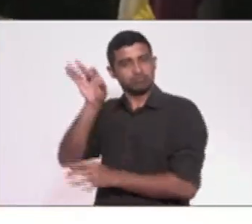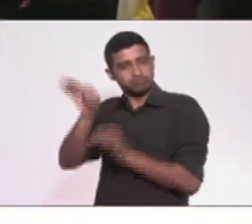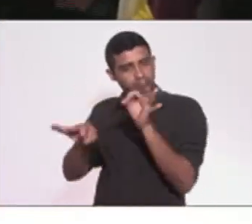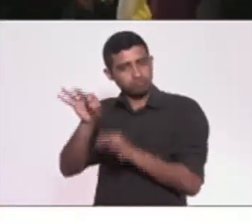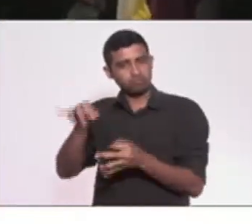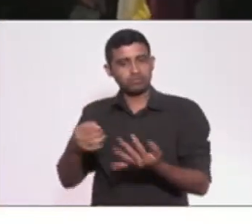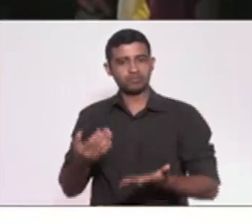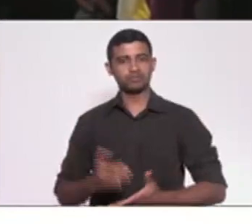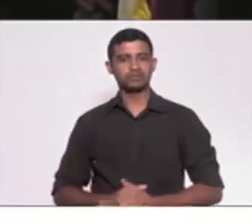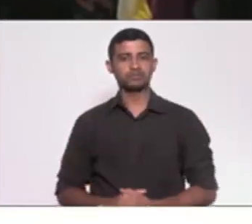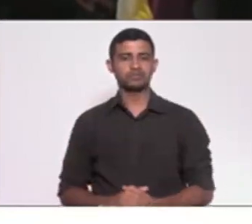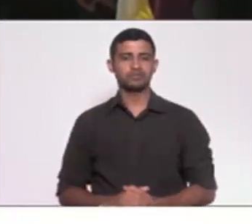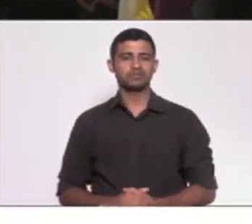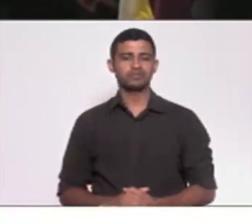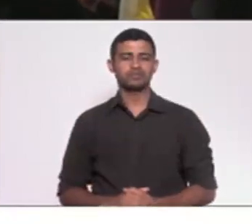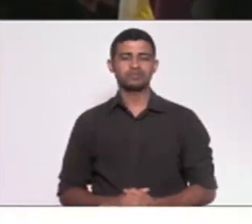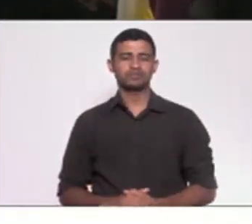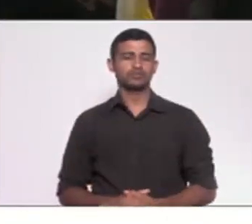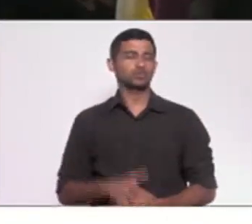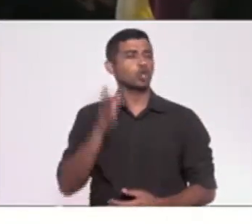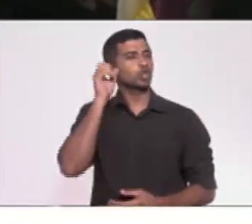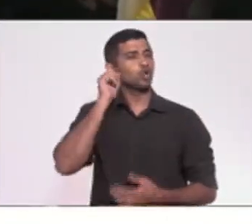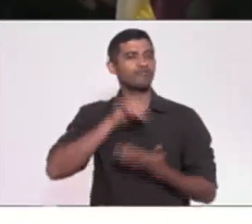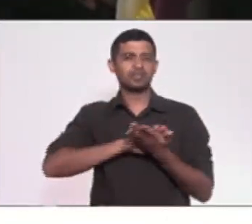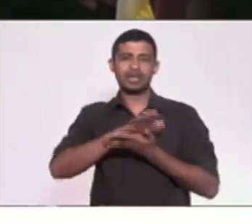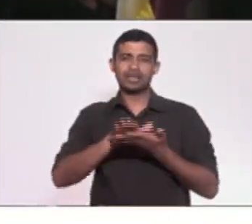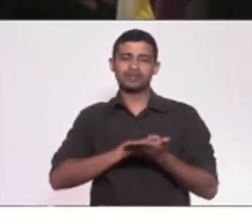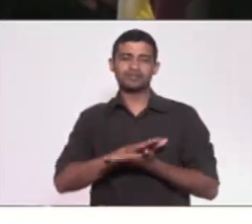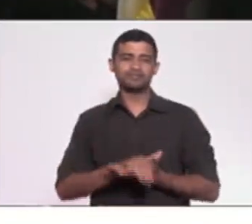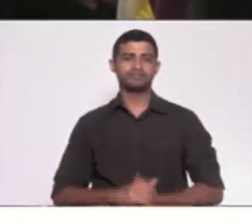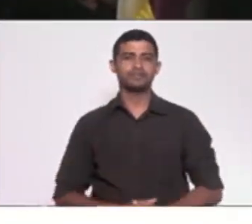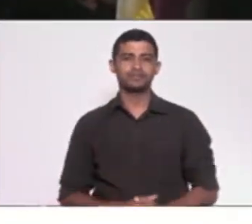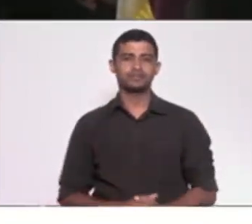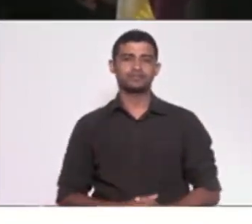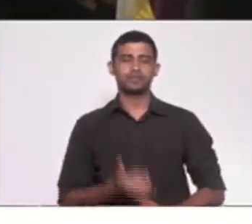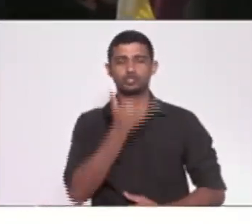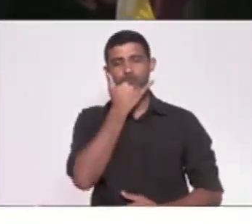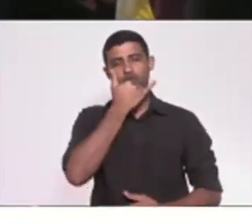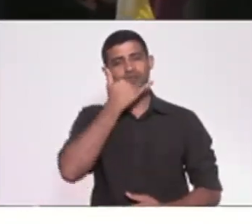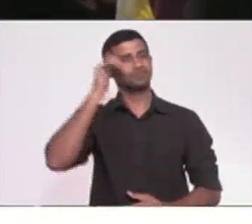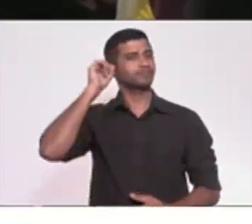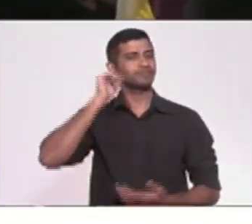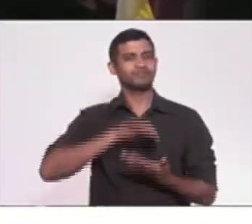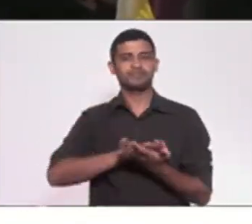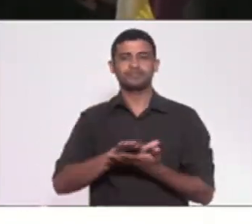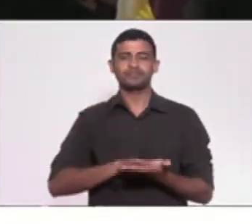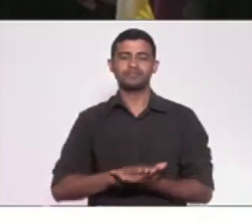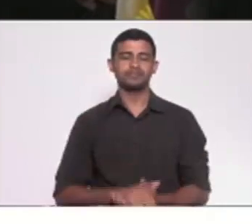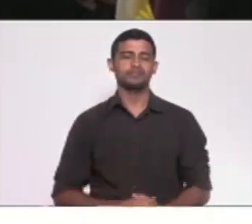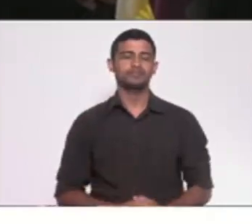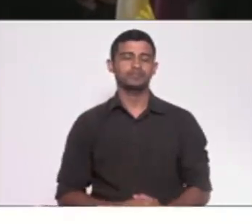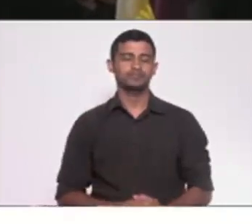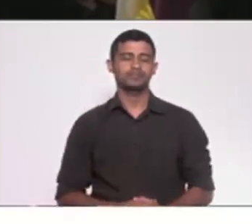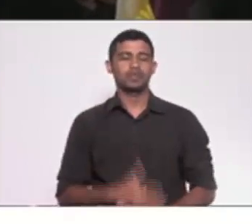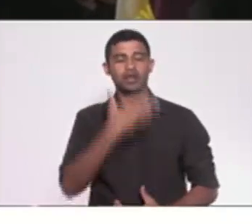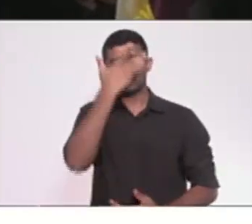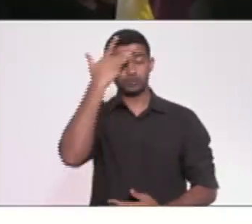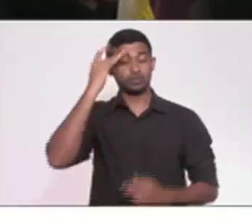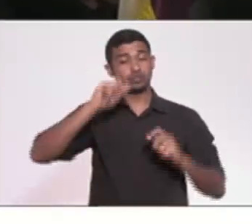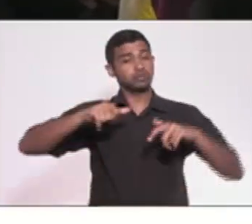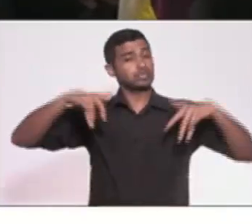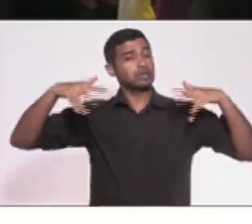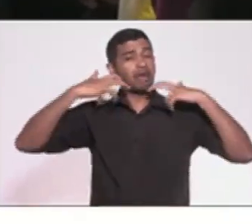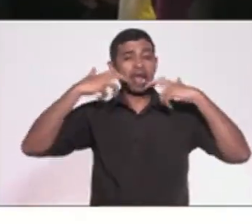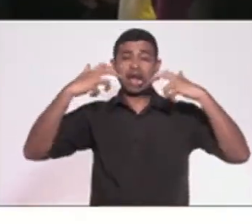tem antecedente, não fica preso. Até porque as prisões são comandadas por gangues que de lá comandam crime organizado